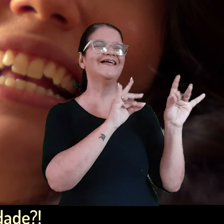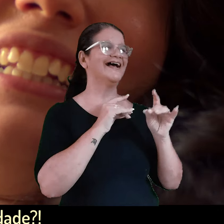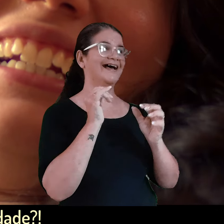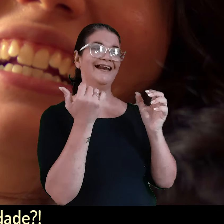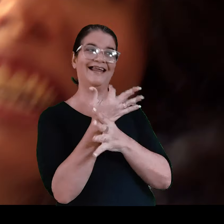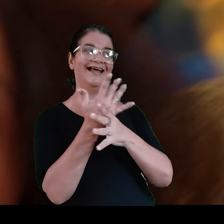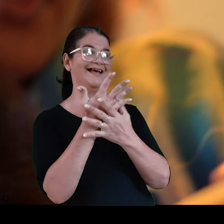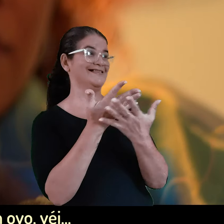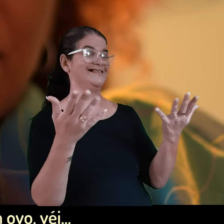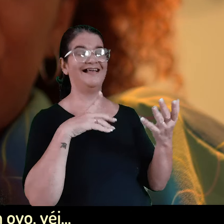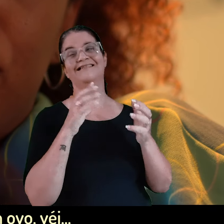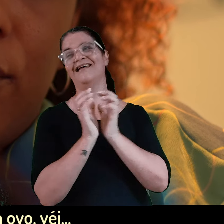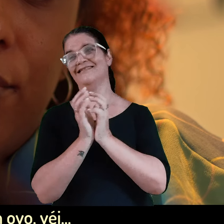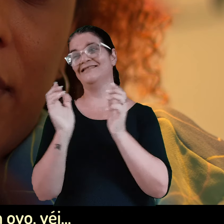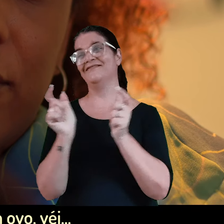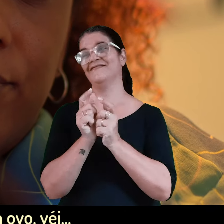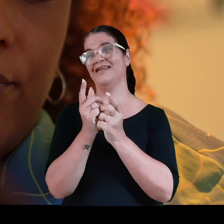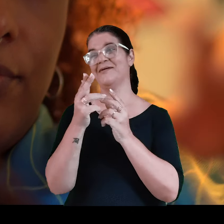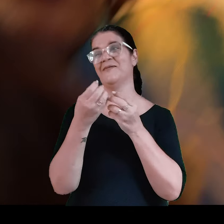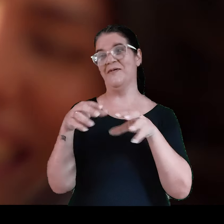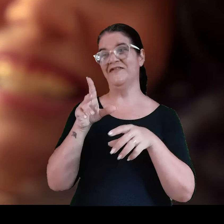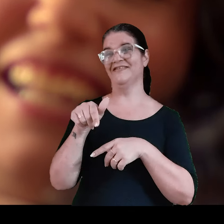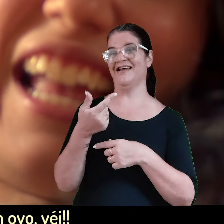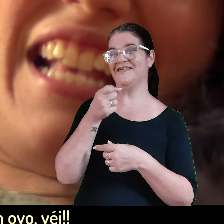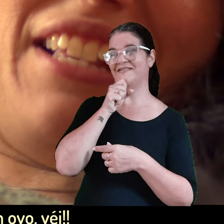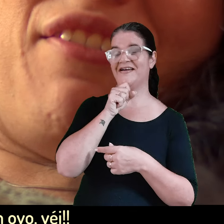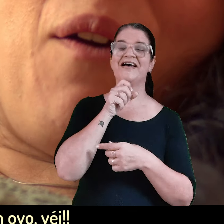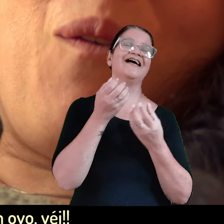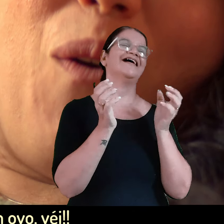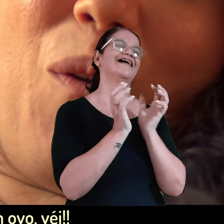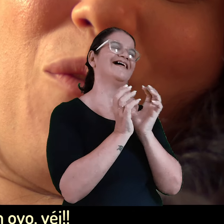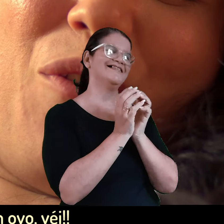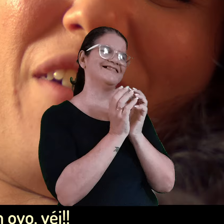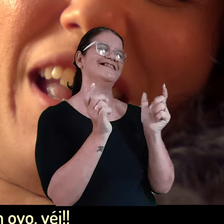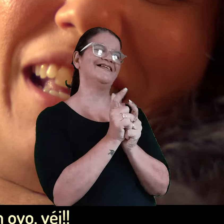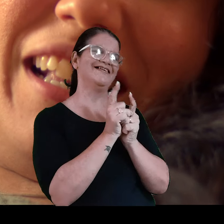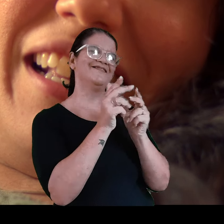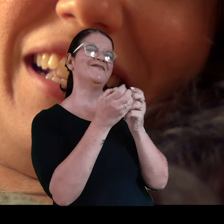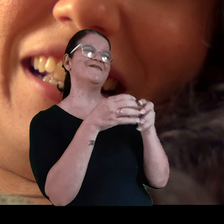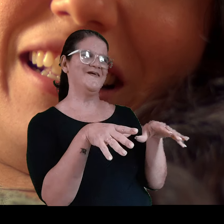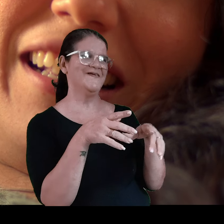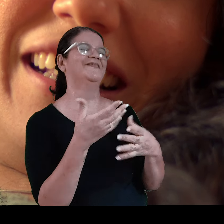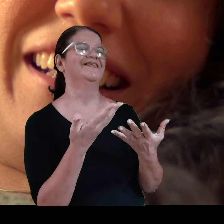Nessa cidade. Recife é um ovo, véi. Recife é um ovo, véi.